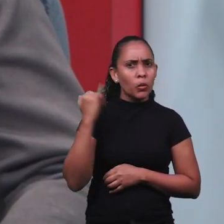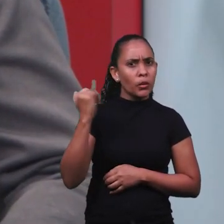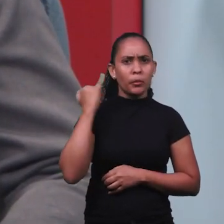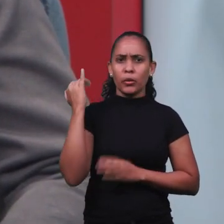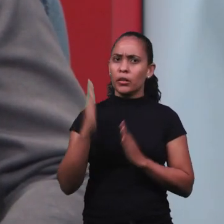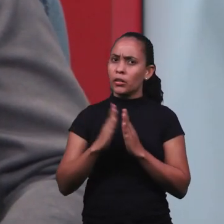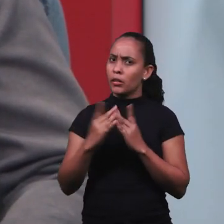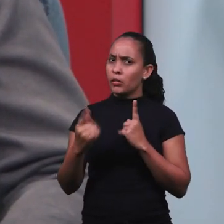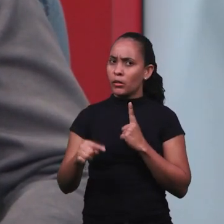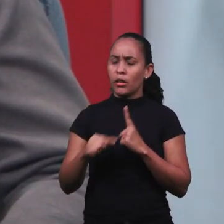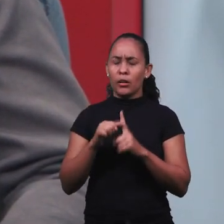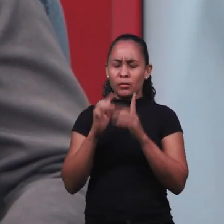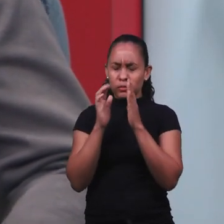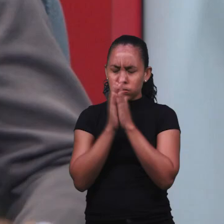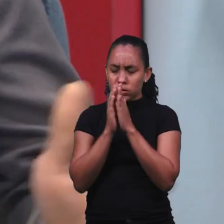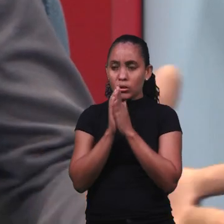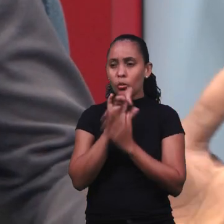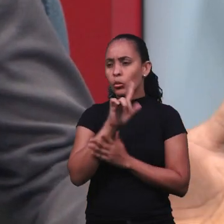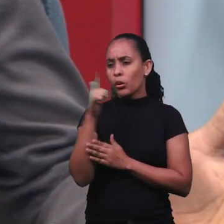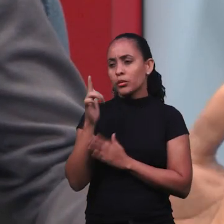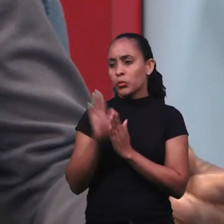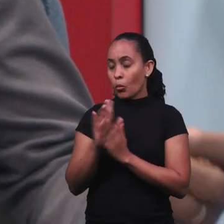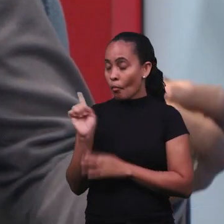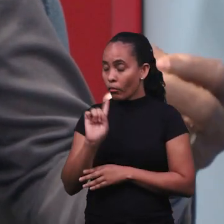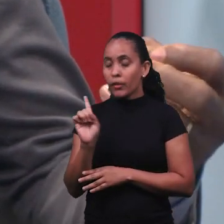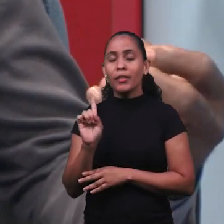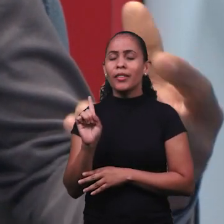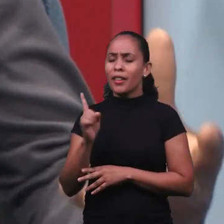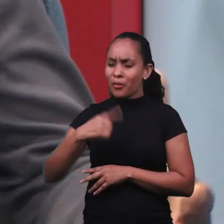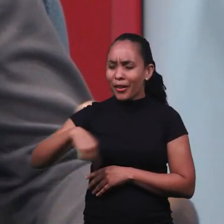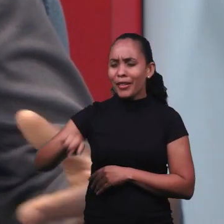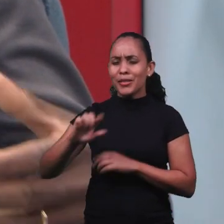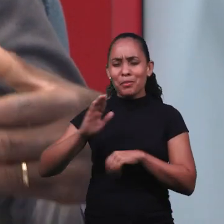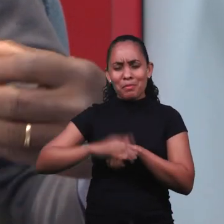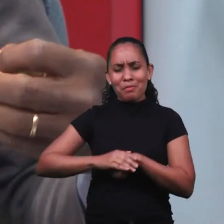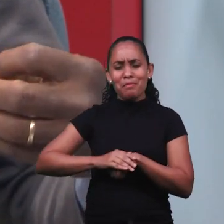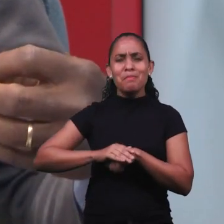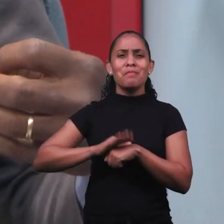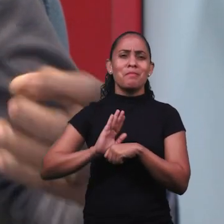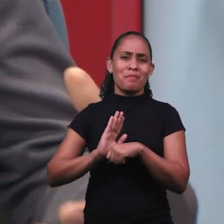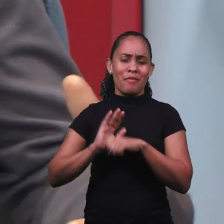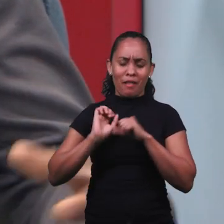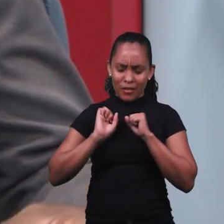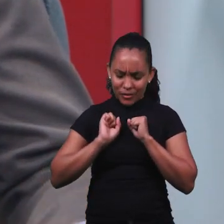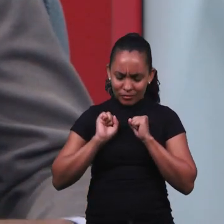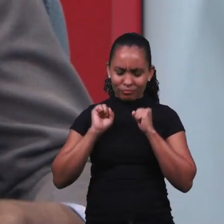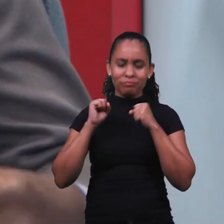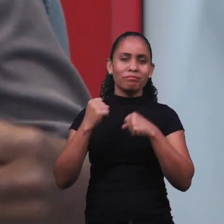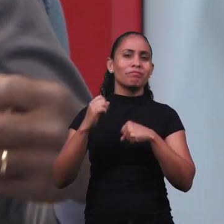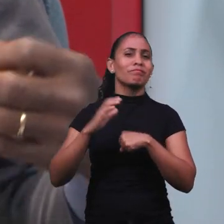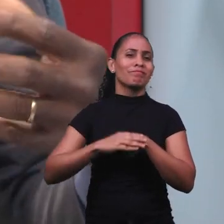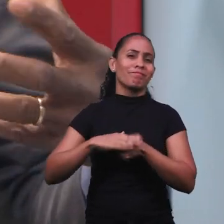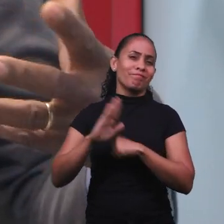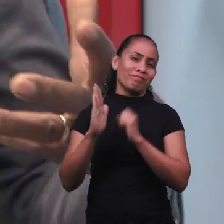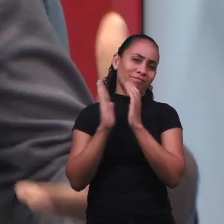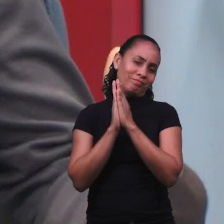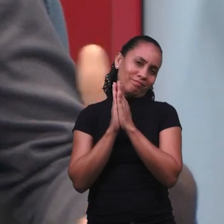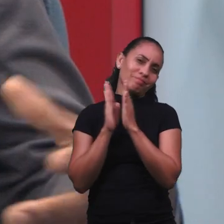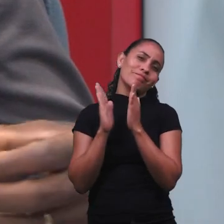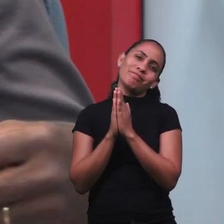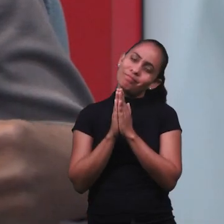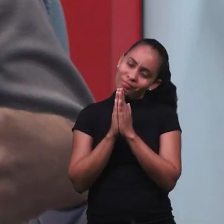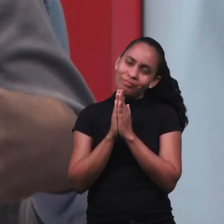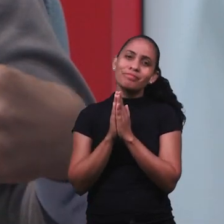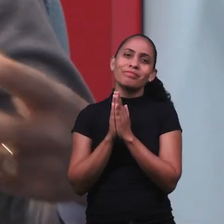são irmãos de oração. Não que os demais não orem, mas esses irmãos, eles se dedicam à oração, eles se